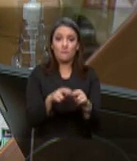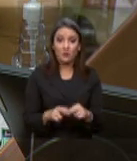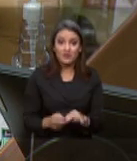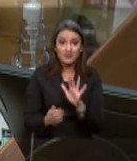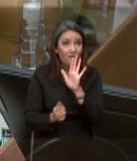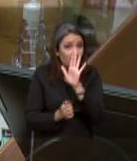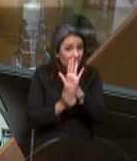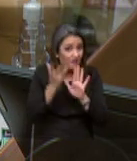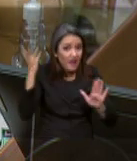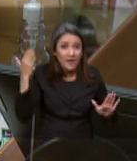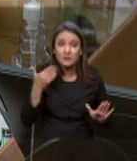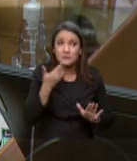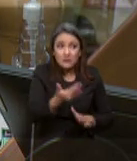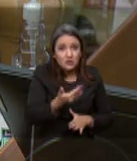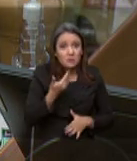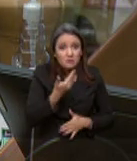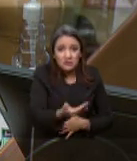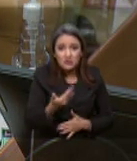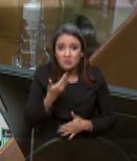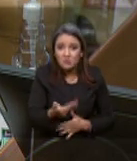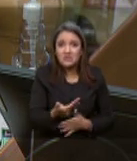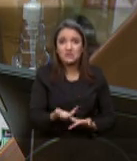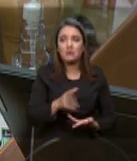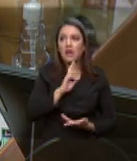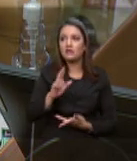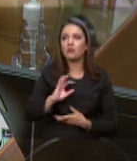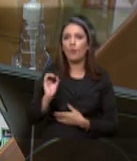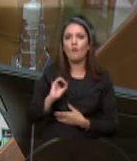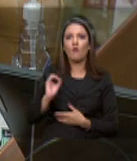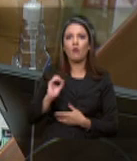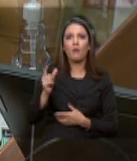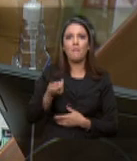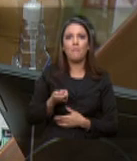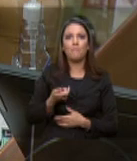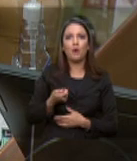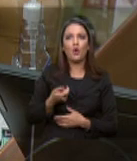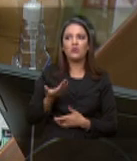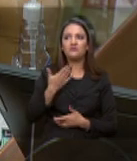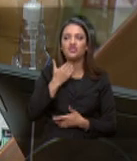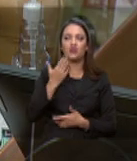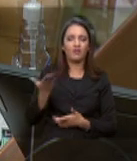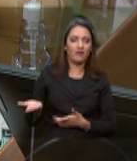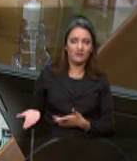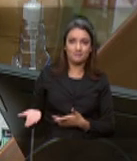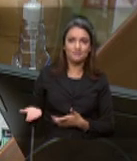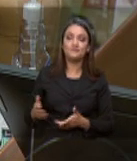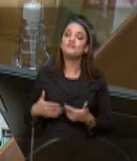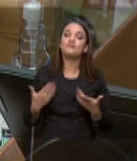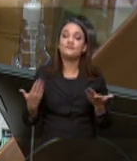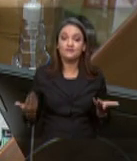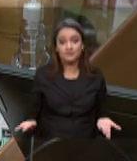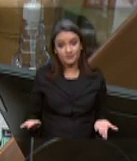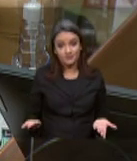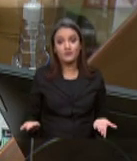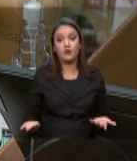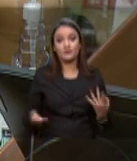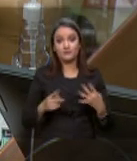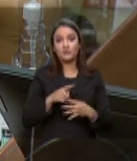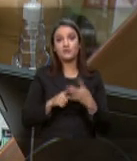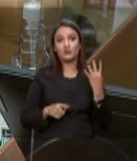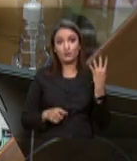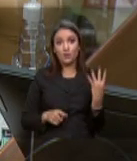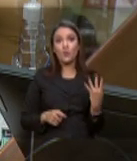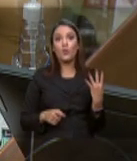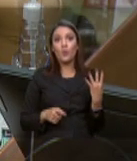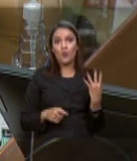de pedidos feitos, número baixo de respostas, ineficiente, insuficiente, não conclusivo. Basicamente, esta